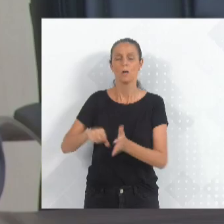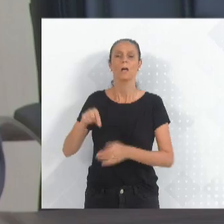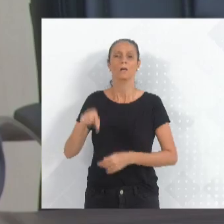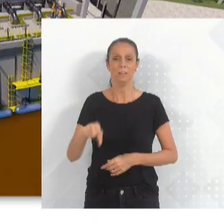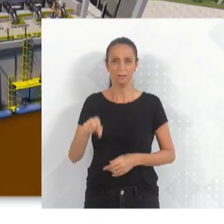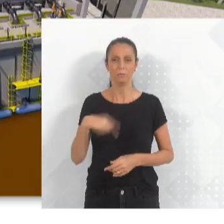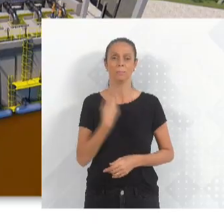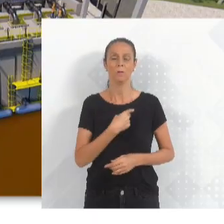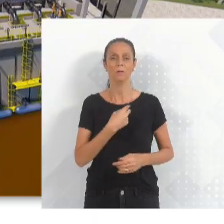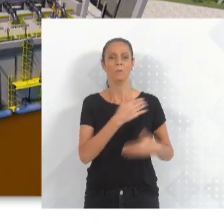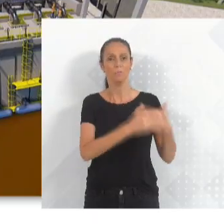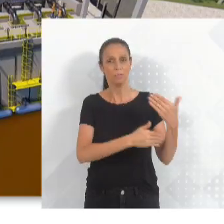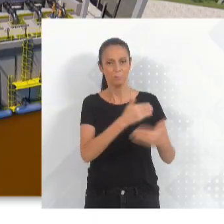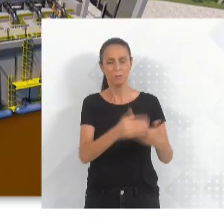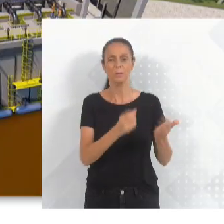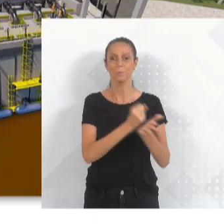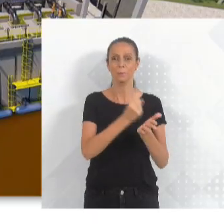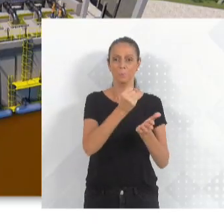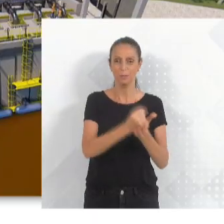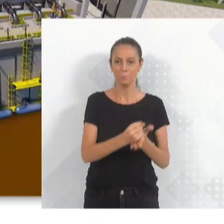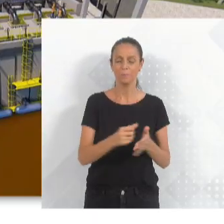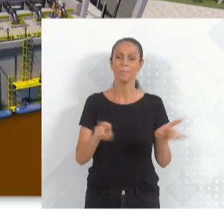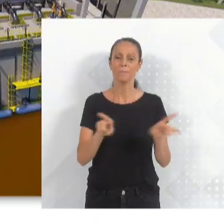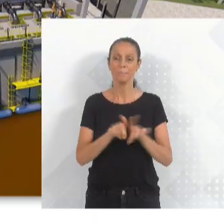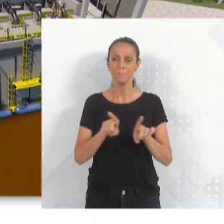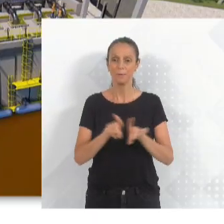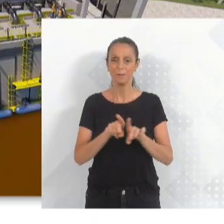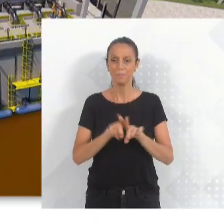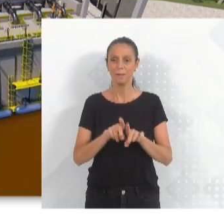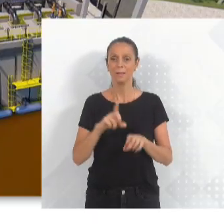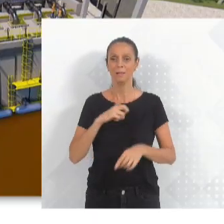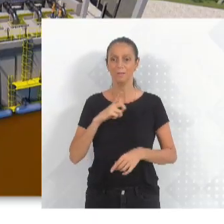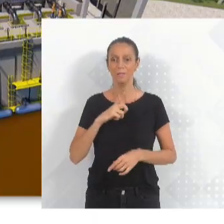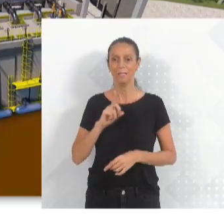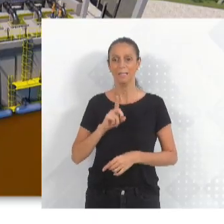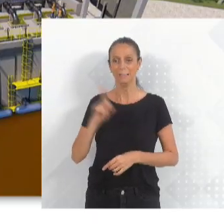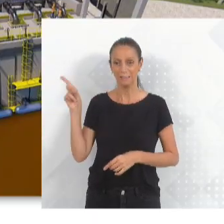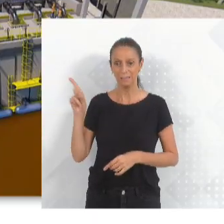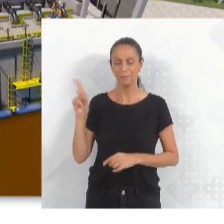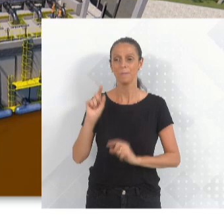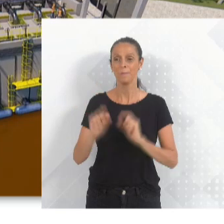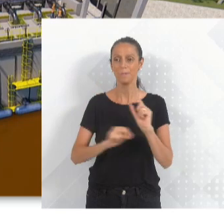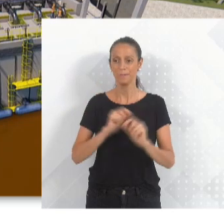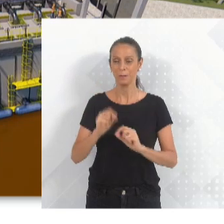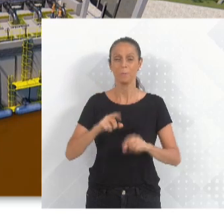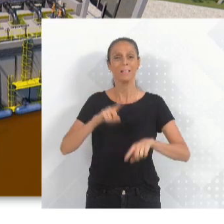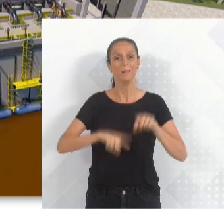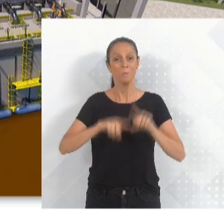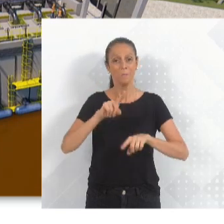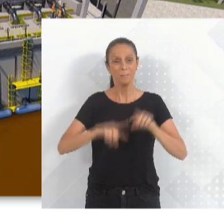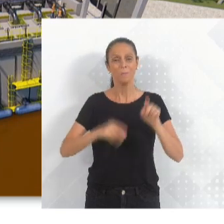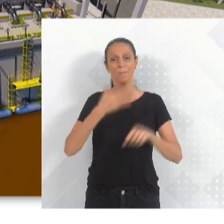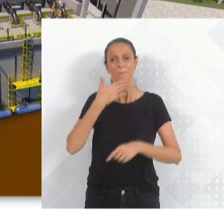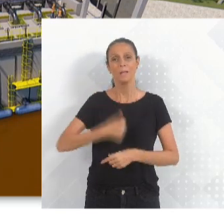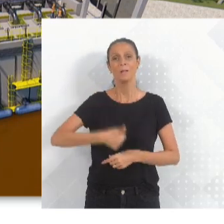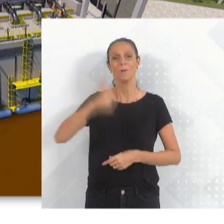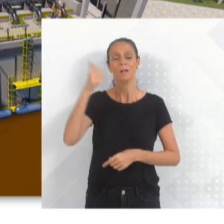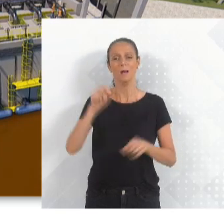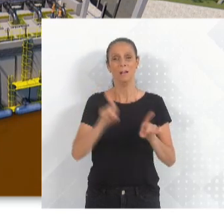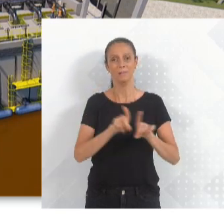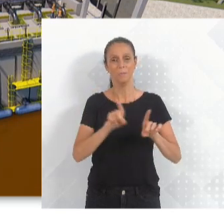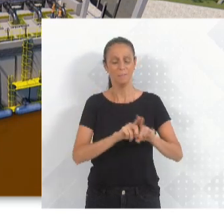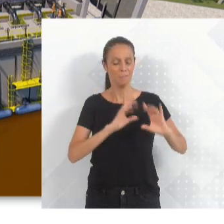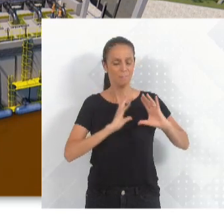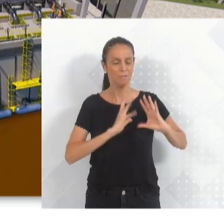líder. Lamelas de decantador da Alaçu, da ETA 2, que são equipamentos que melhoram a filtragem da água,